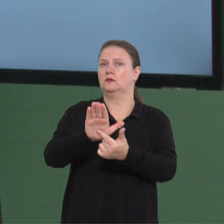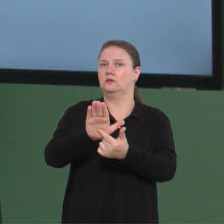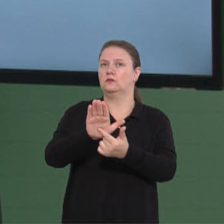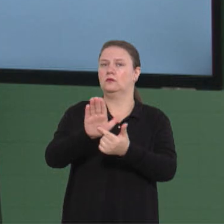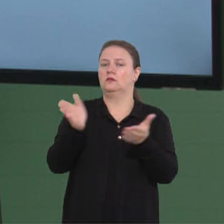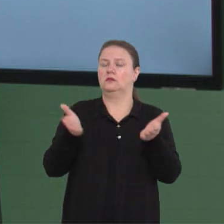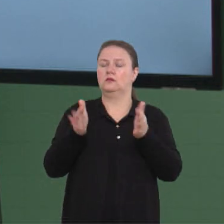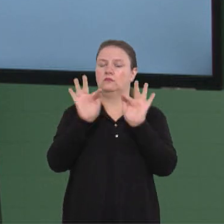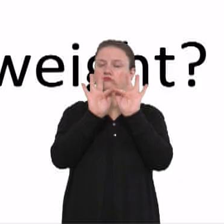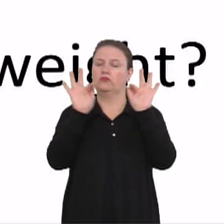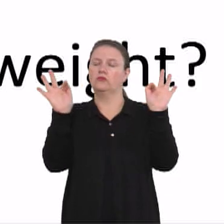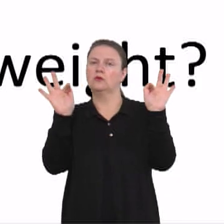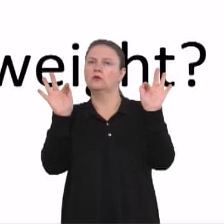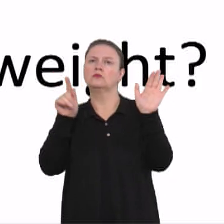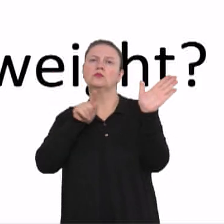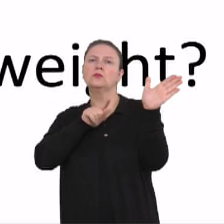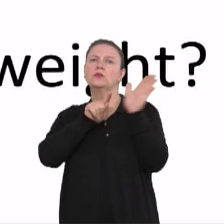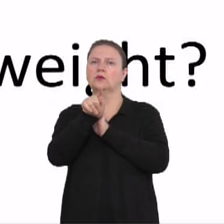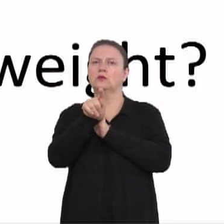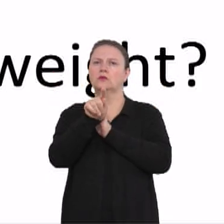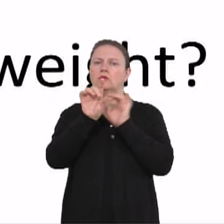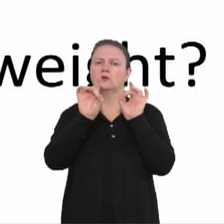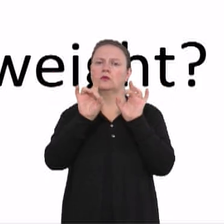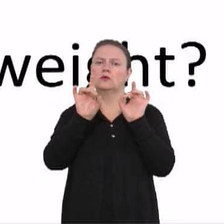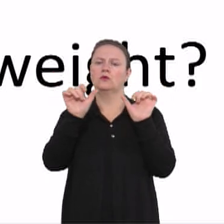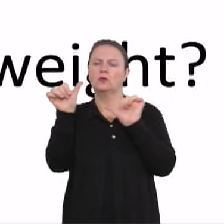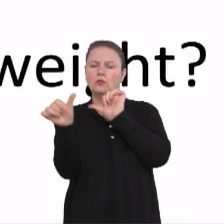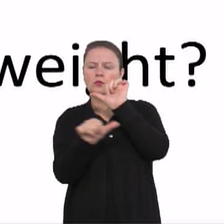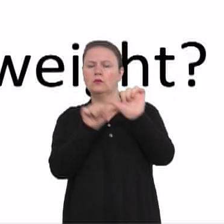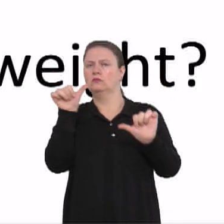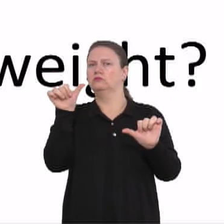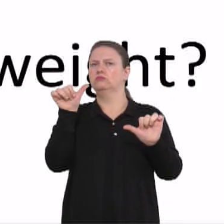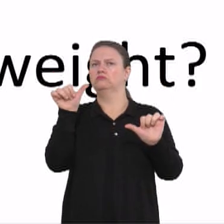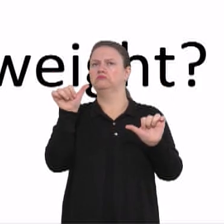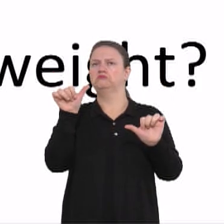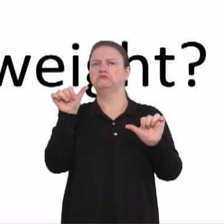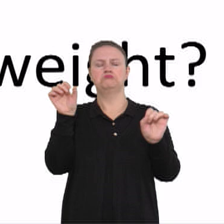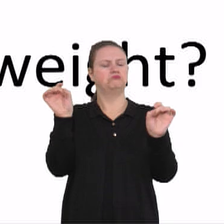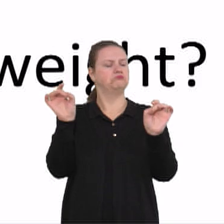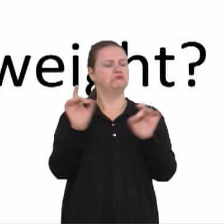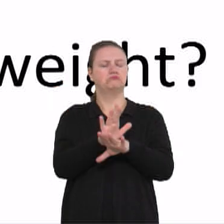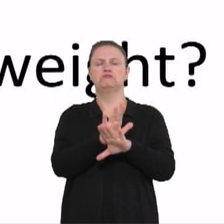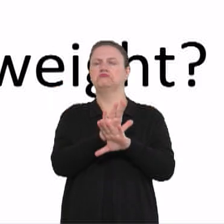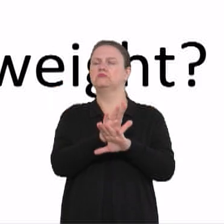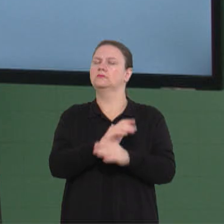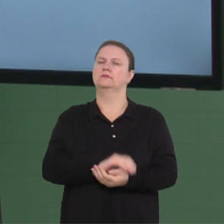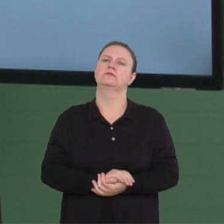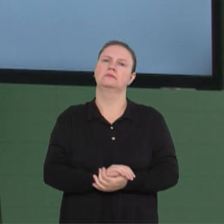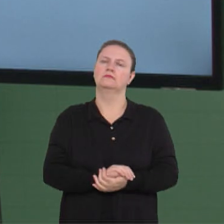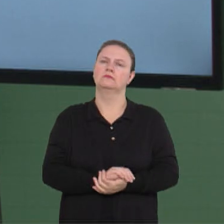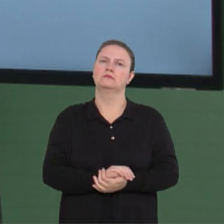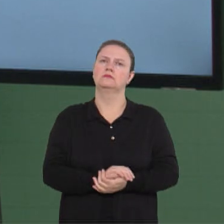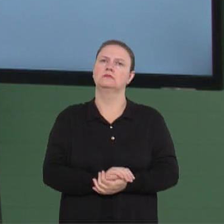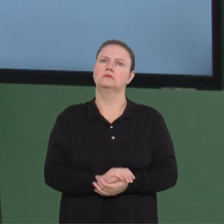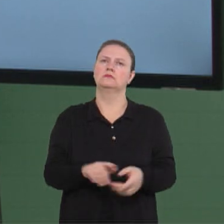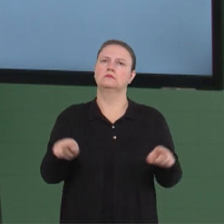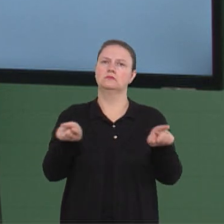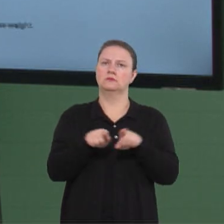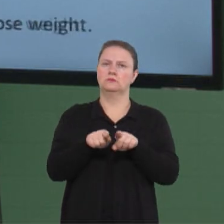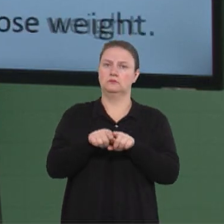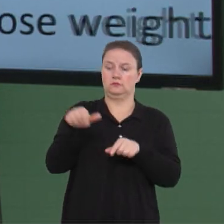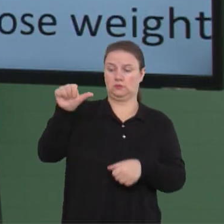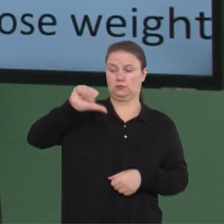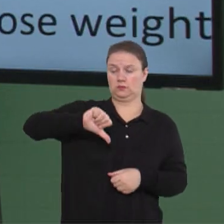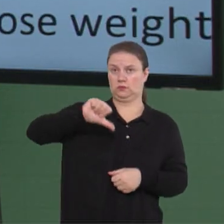interrogativa na hora da pergunta você joga ele frango acabou é assim que a gente formas perguntas e a